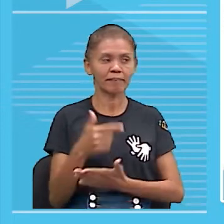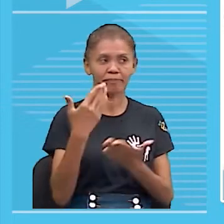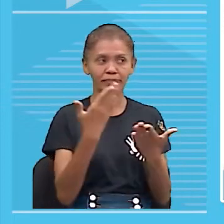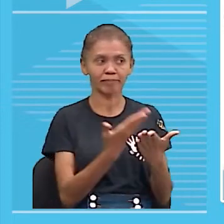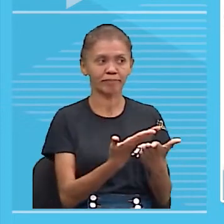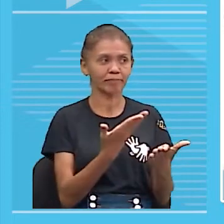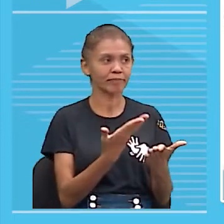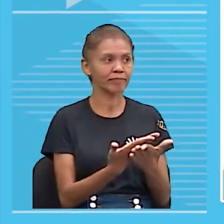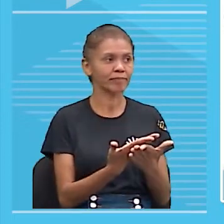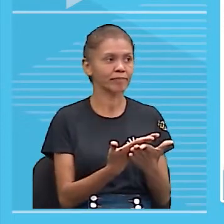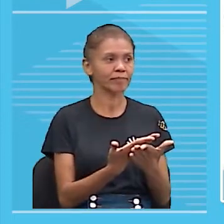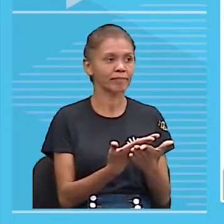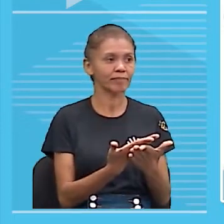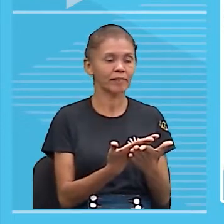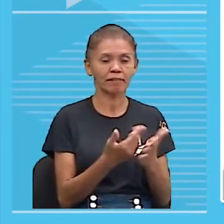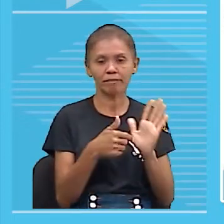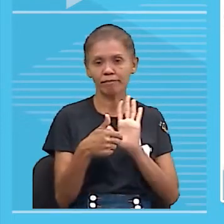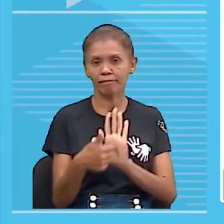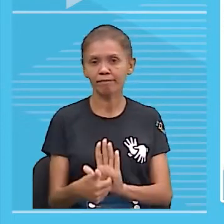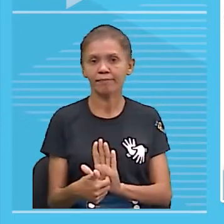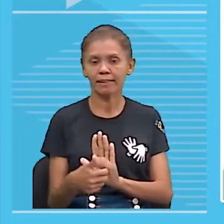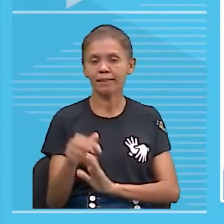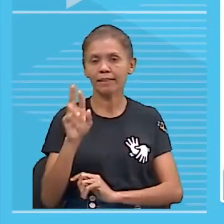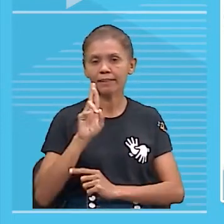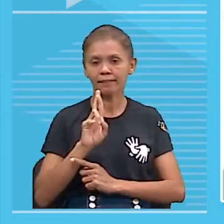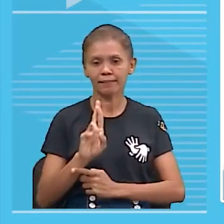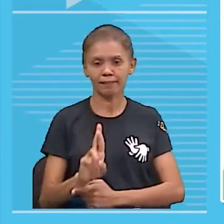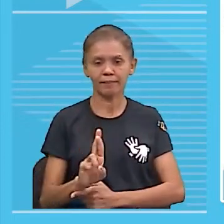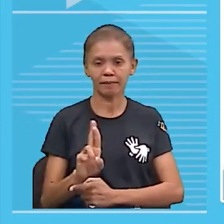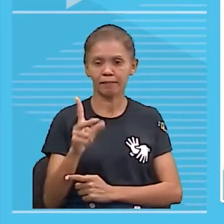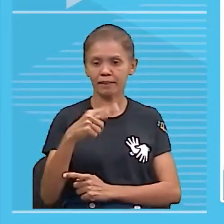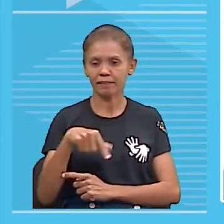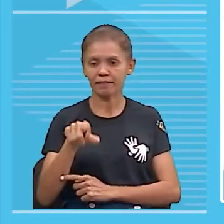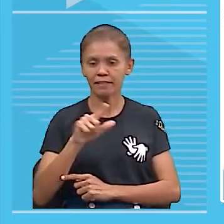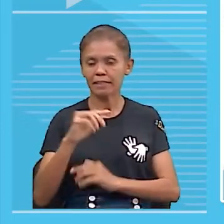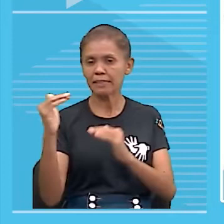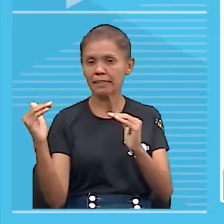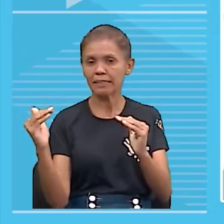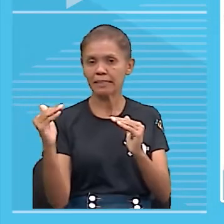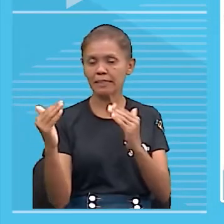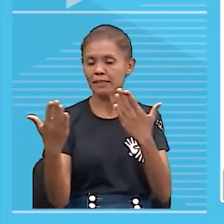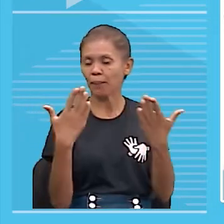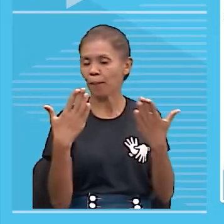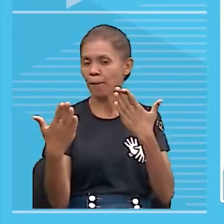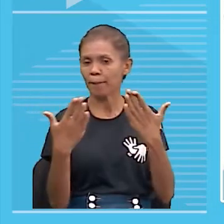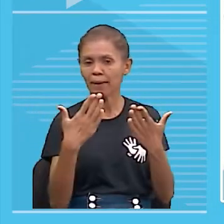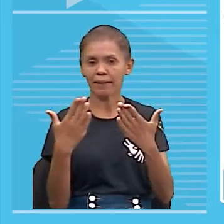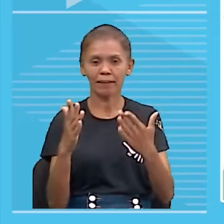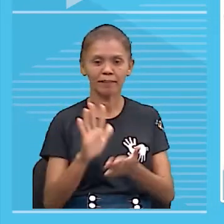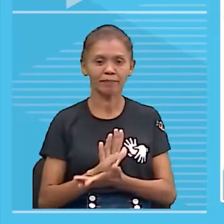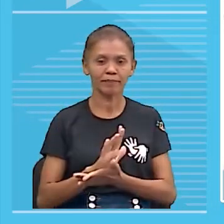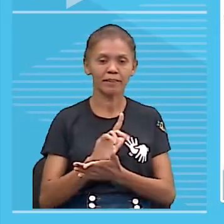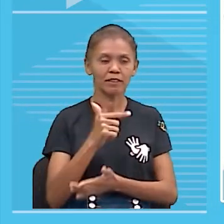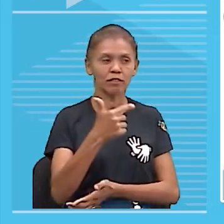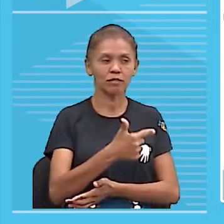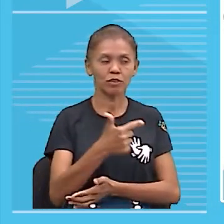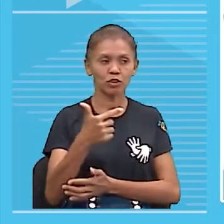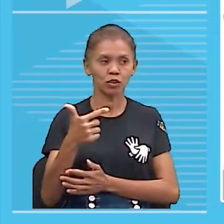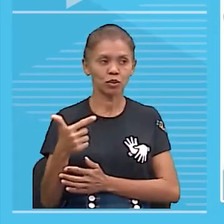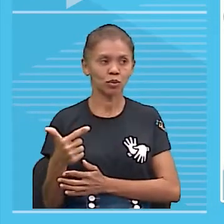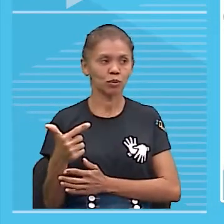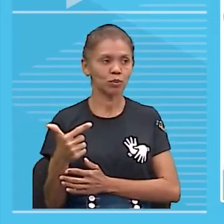a nossa aula trouxe aqui a solução só para você confirmar com o nosso gabarito né 22 ohms